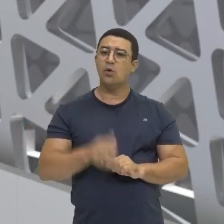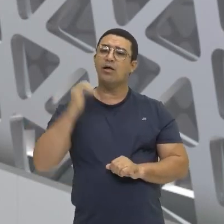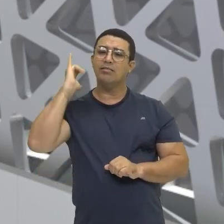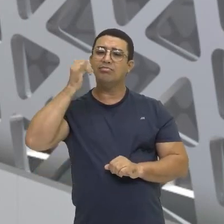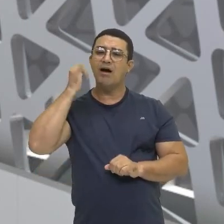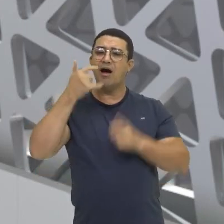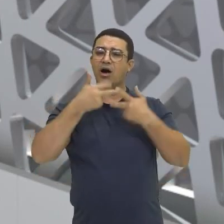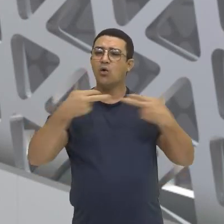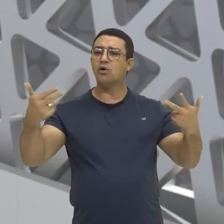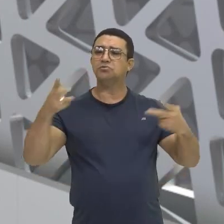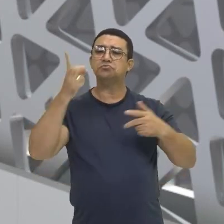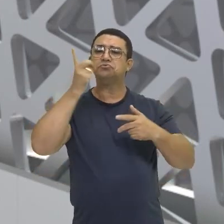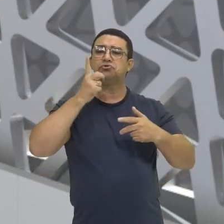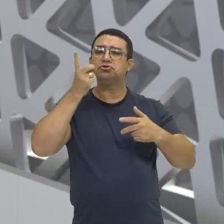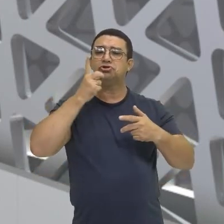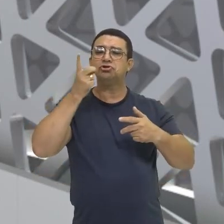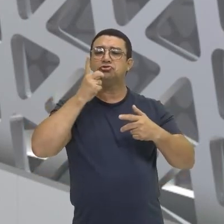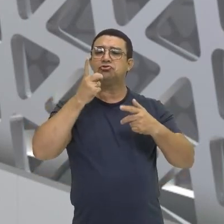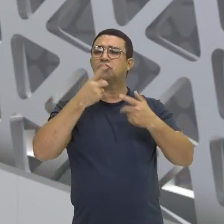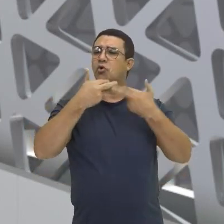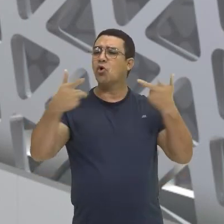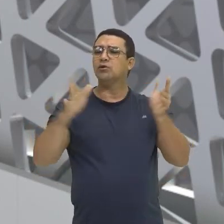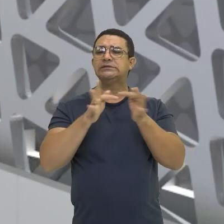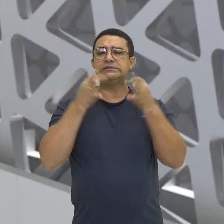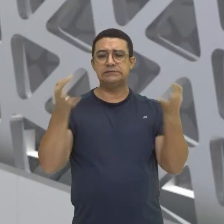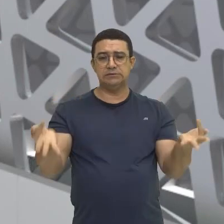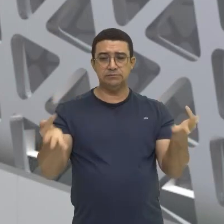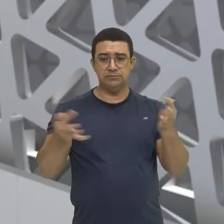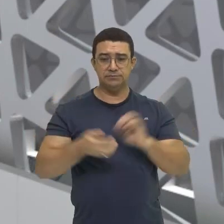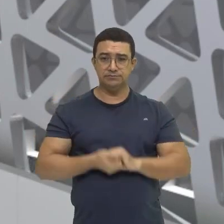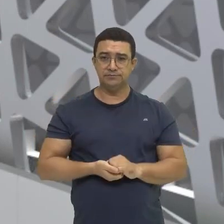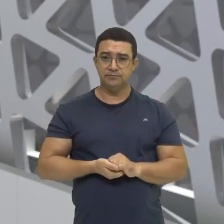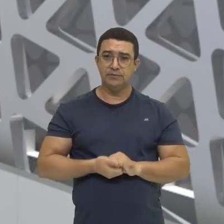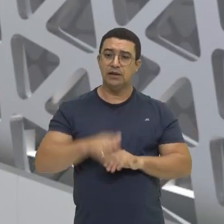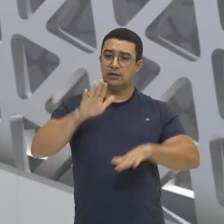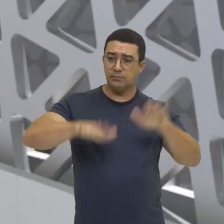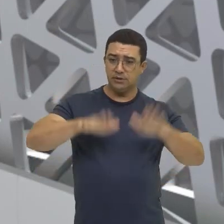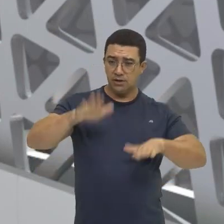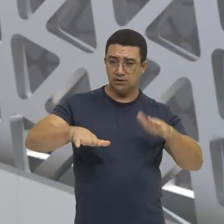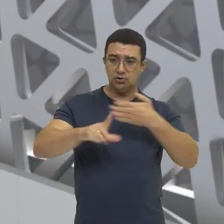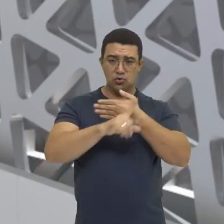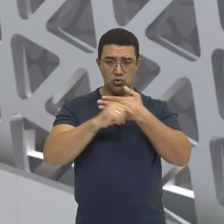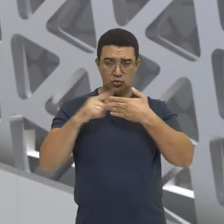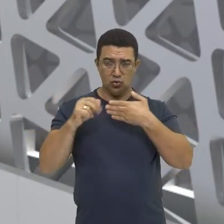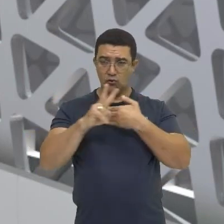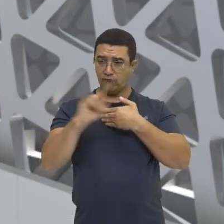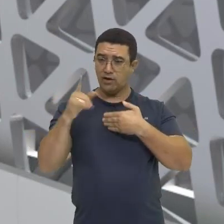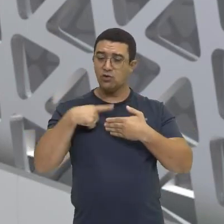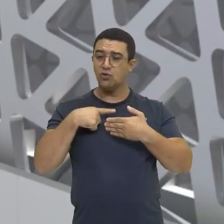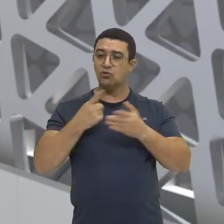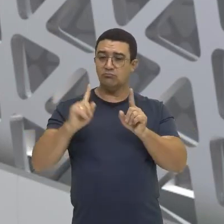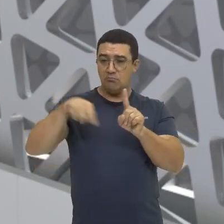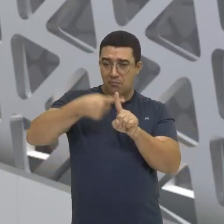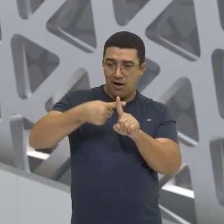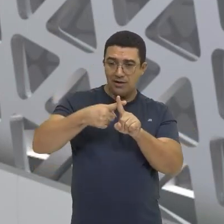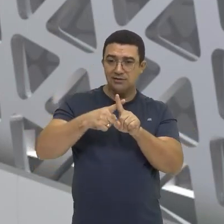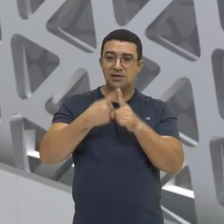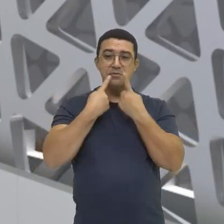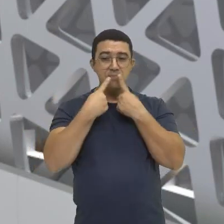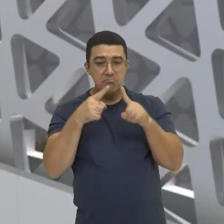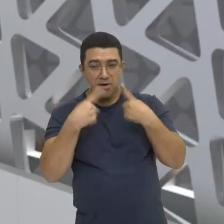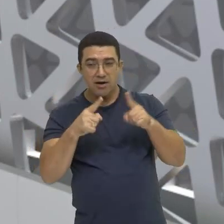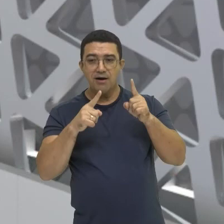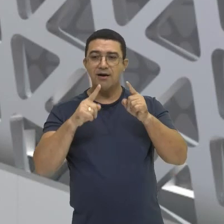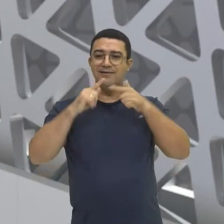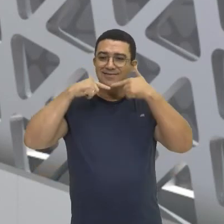fatos do cotidiano, coisas simples do nosso dia a dia. E, dependendo do escritor, ele vai utilizar o humor ou a crítica ou a ironia,